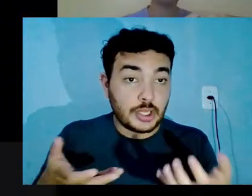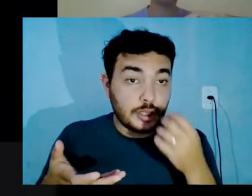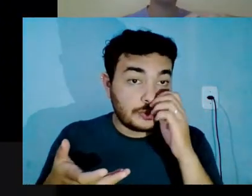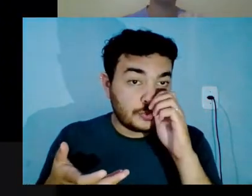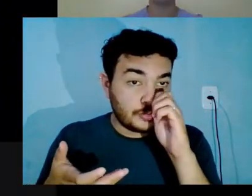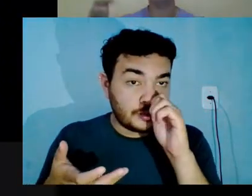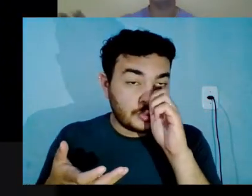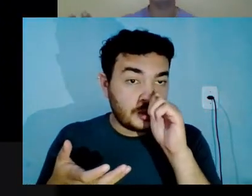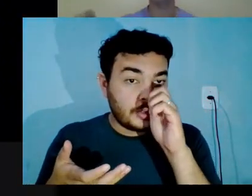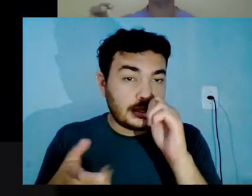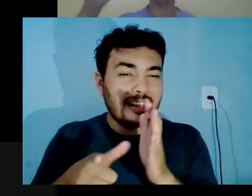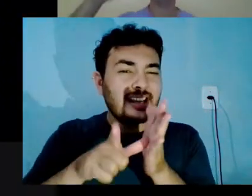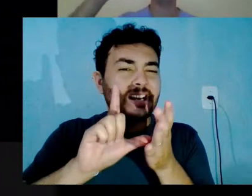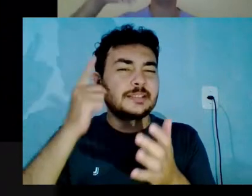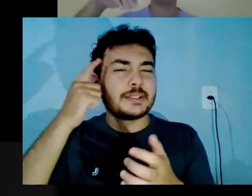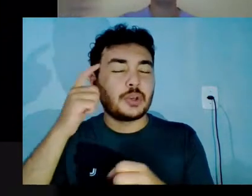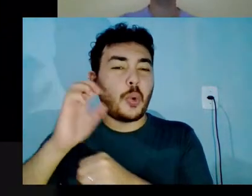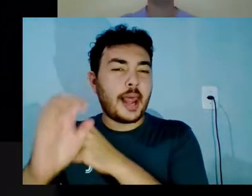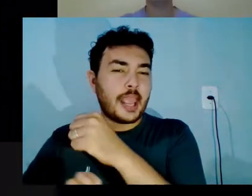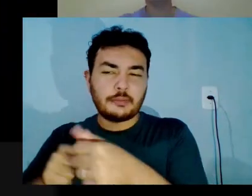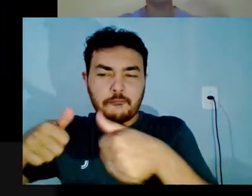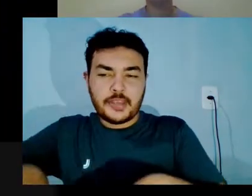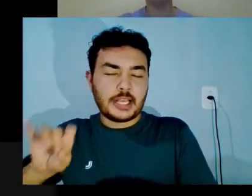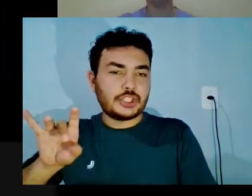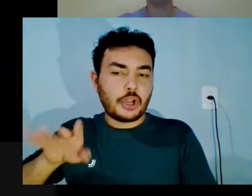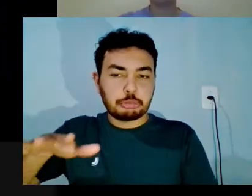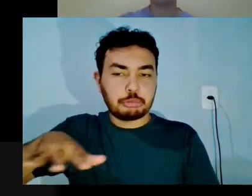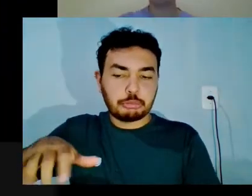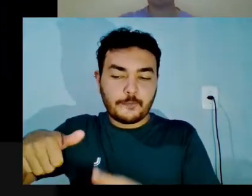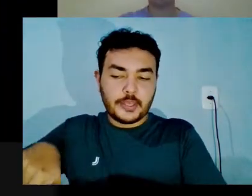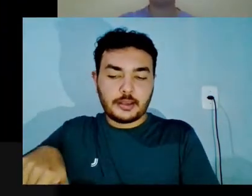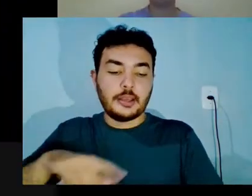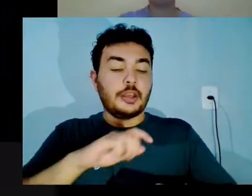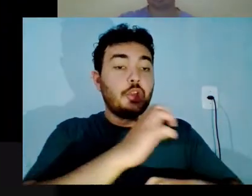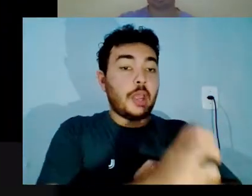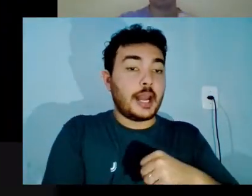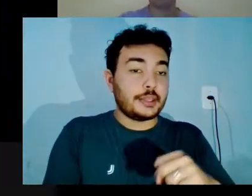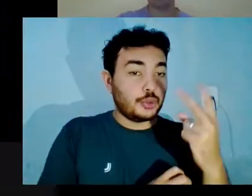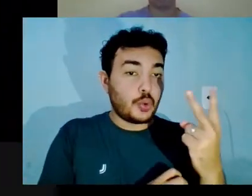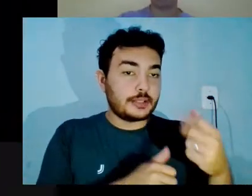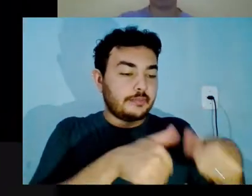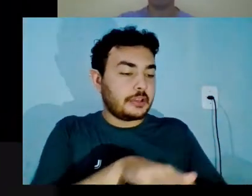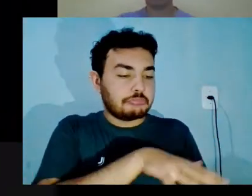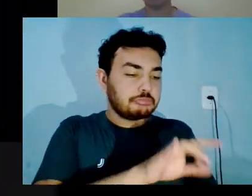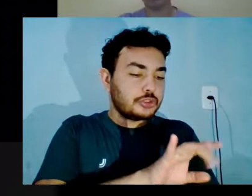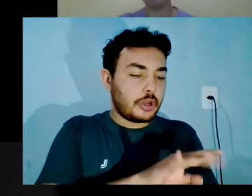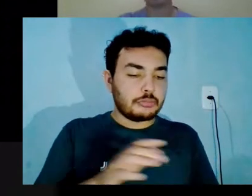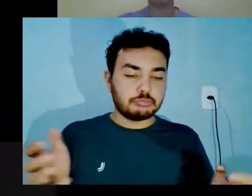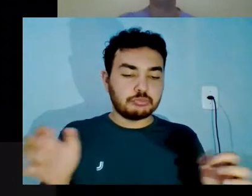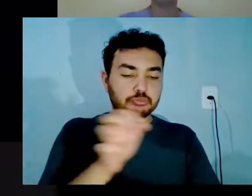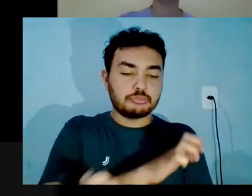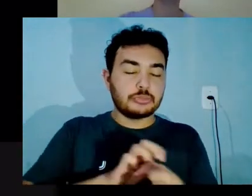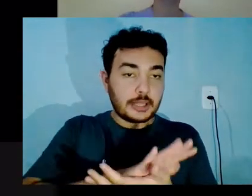estar na região do A, e o elétron 2 poderia só estar na região do B. Agora eles estão propondo que o elétron 1 pode estar na região do átomo A e do átomo B,